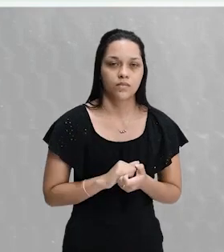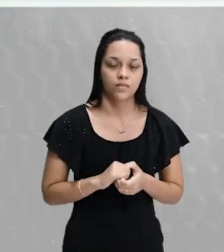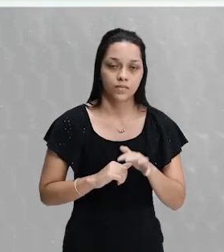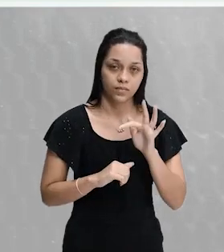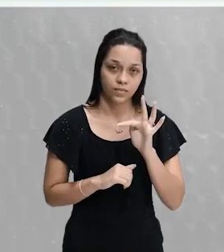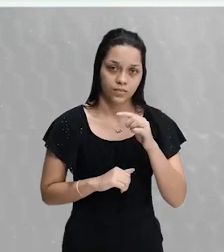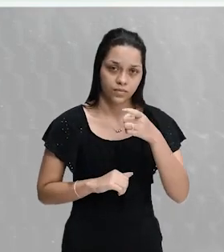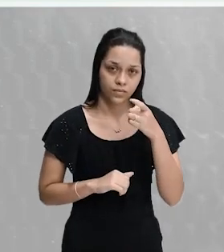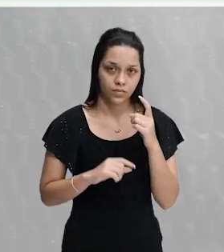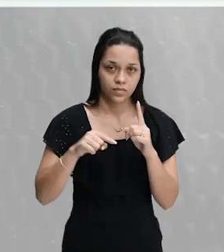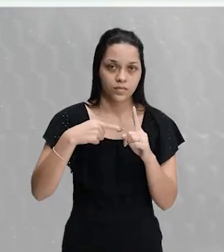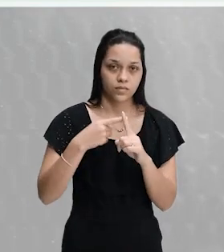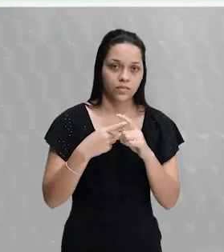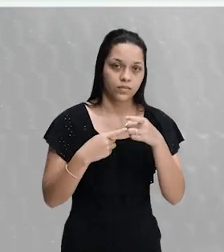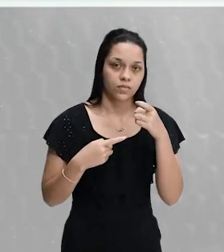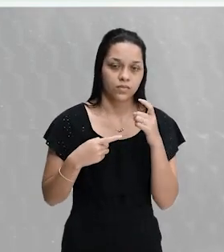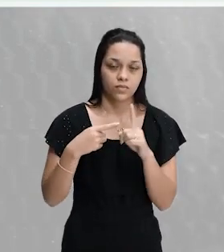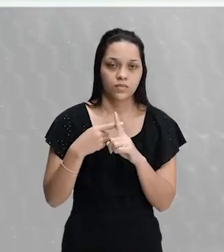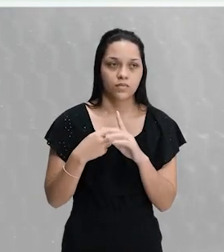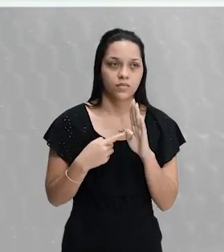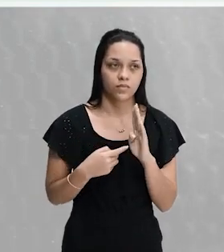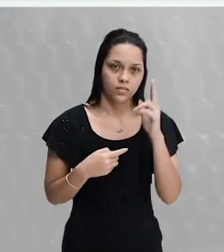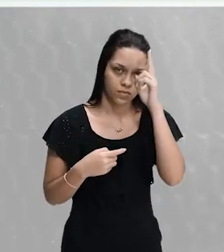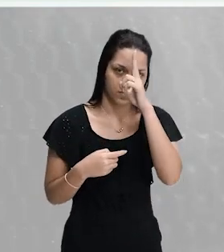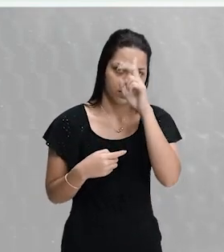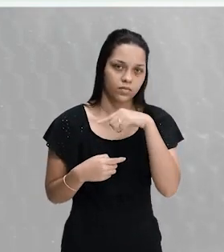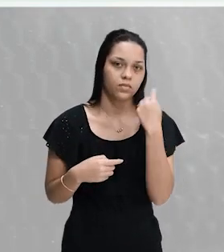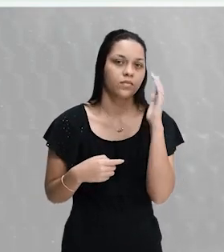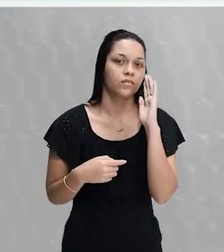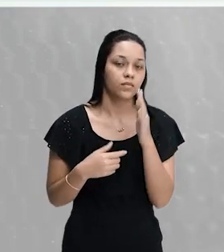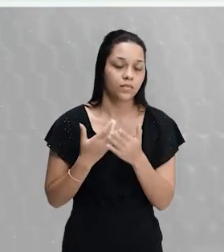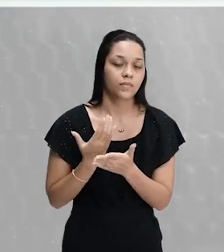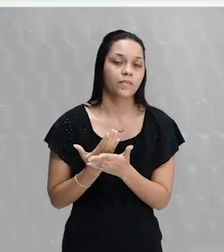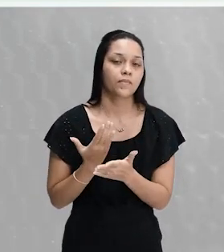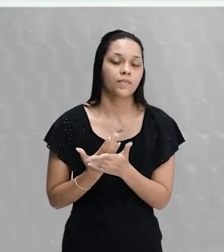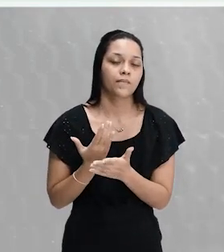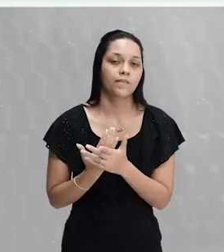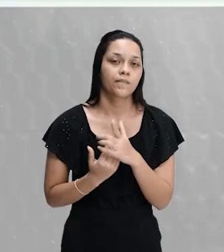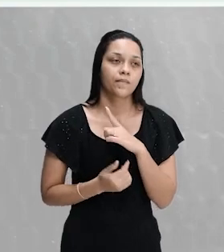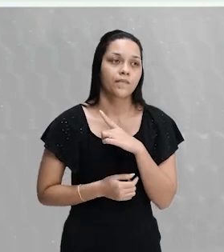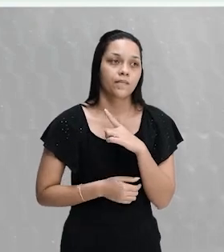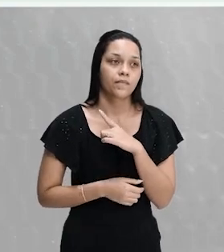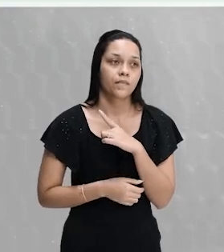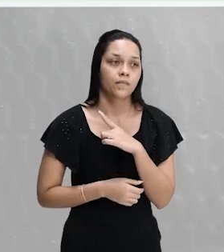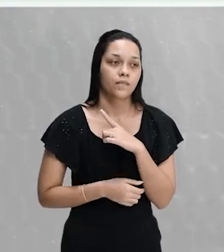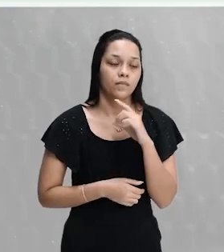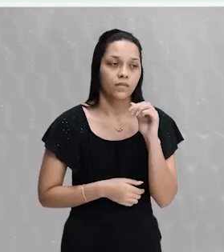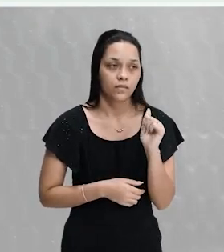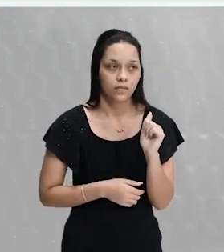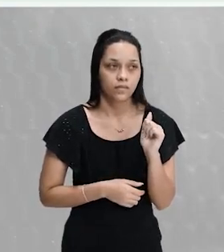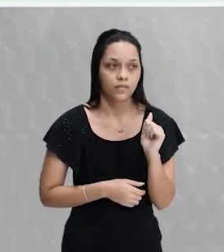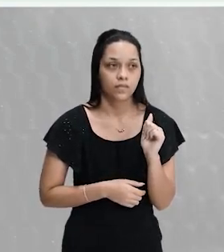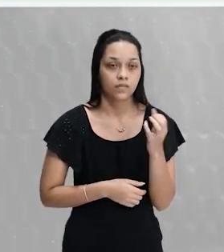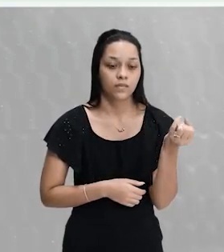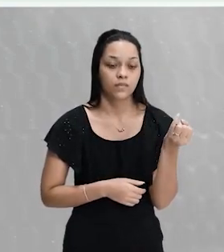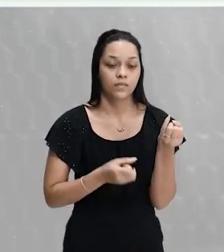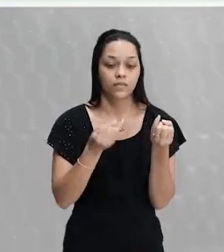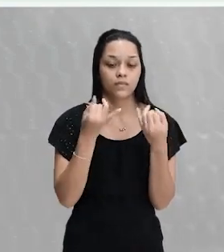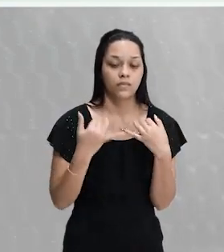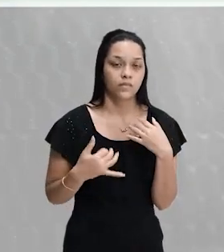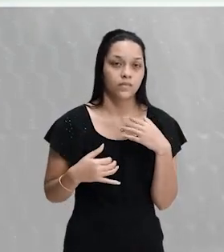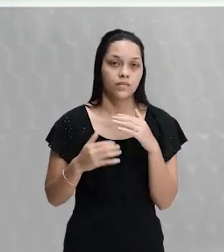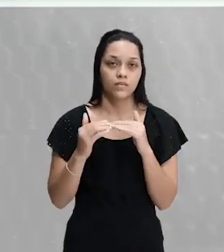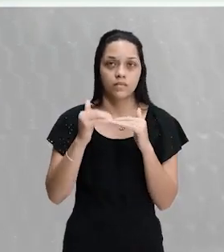de x igual a x mais b, só recordando que nós estudamos, né? Esse coeficiente a, que ia me dizer se a função